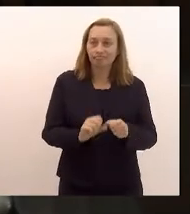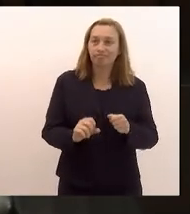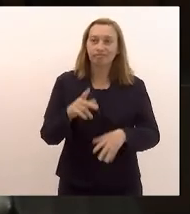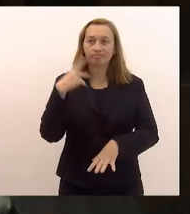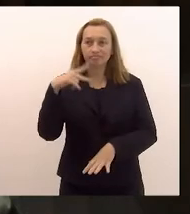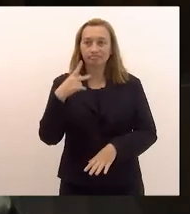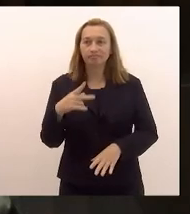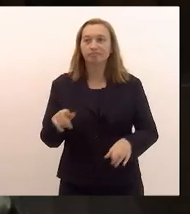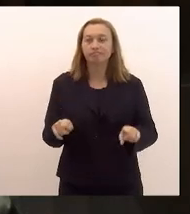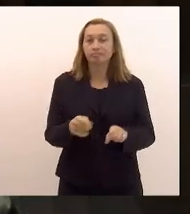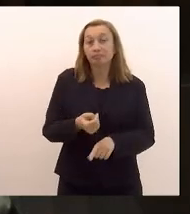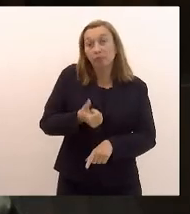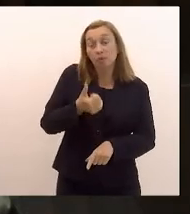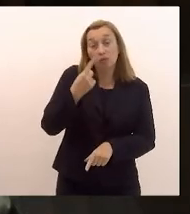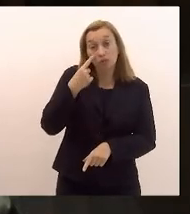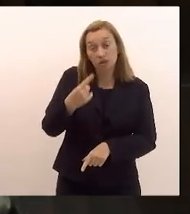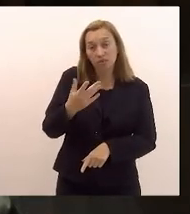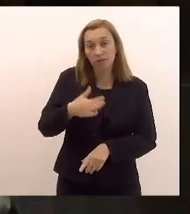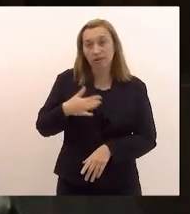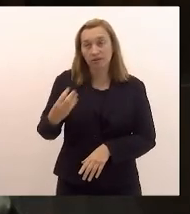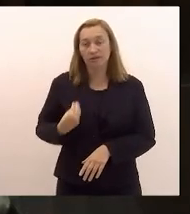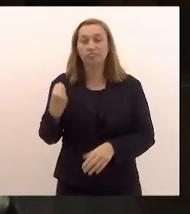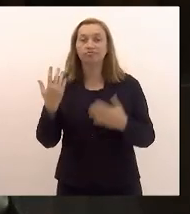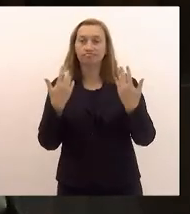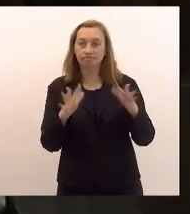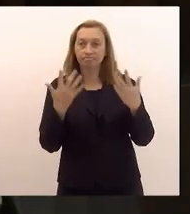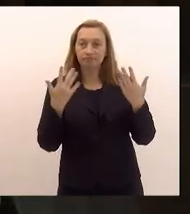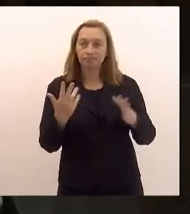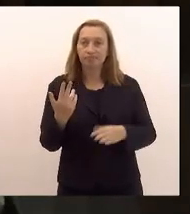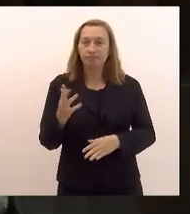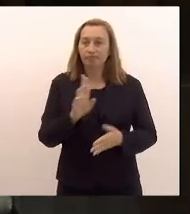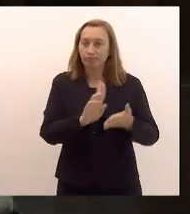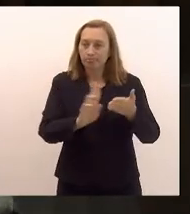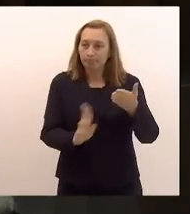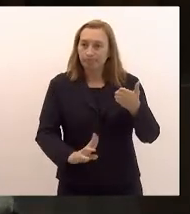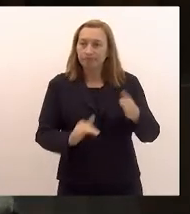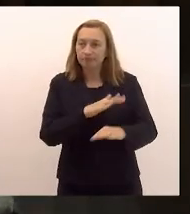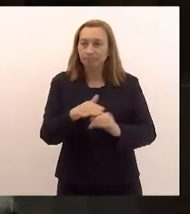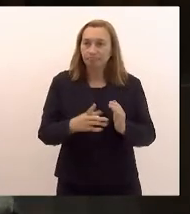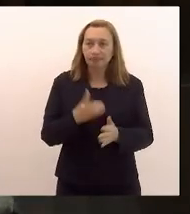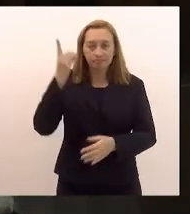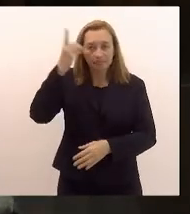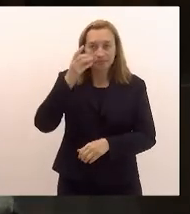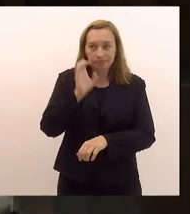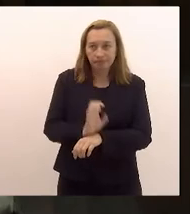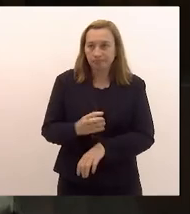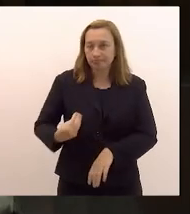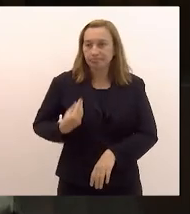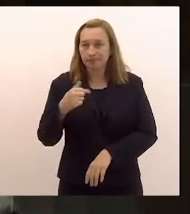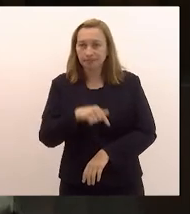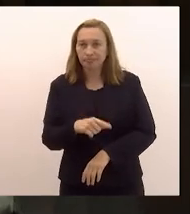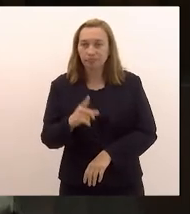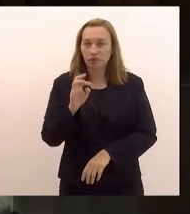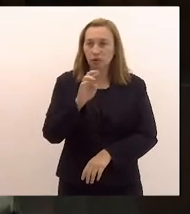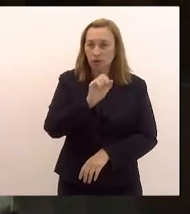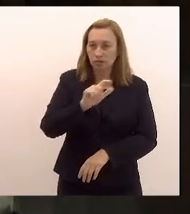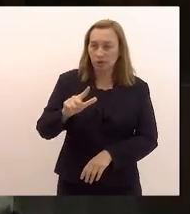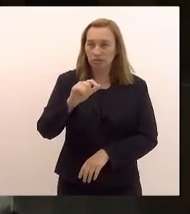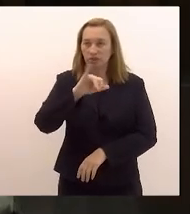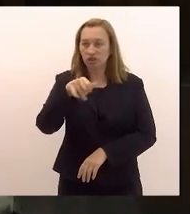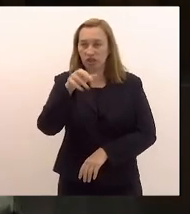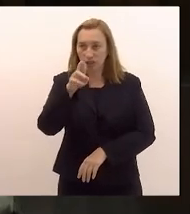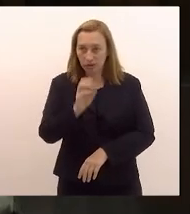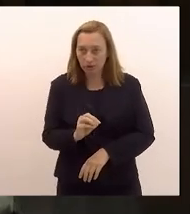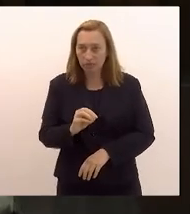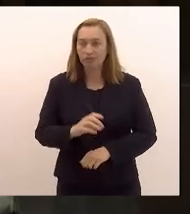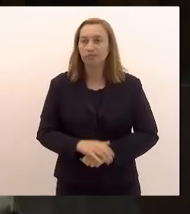política como também pouco vi na minha vida e saudar nominalmente todos os deputados estaduais aqui presente ao coronel Jairo tá aqui na